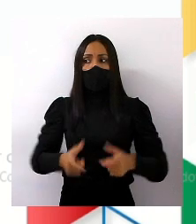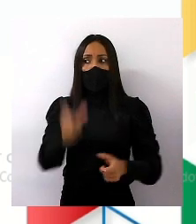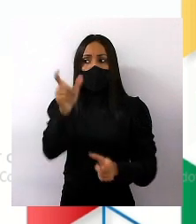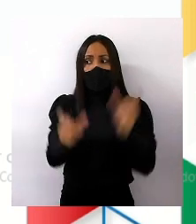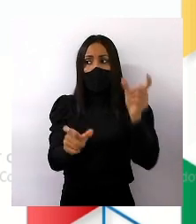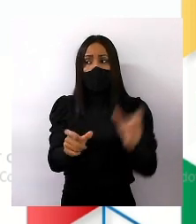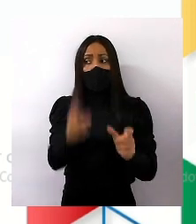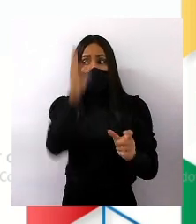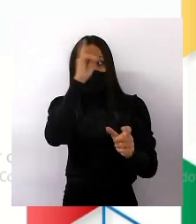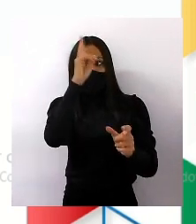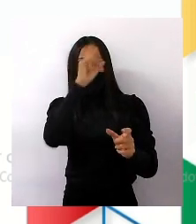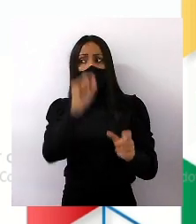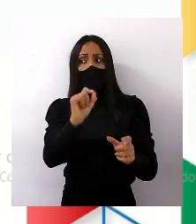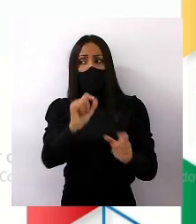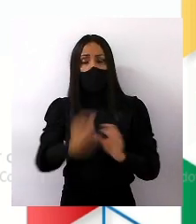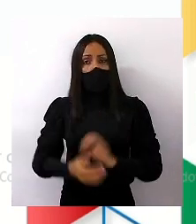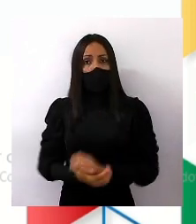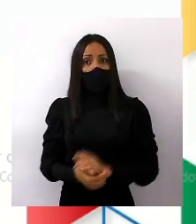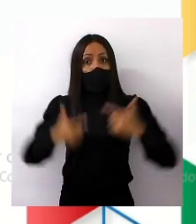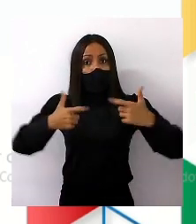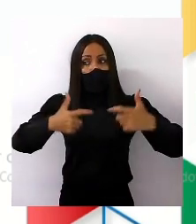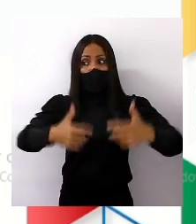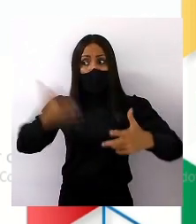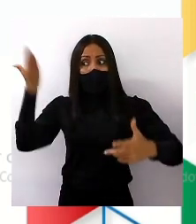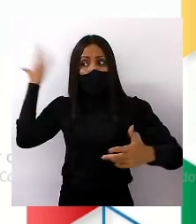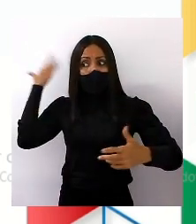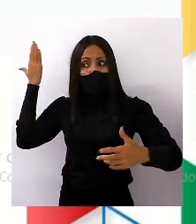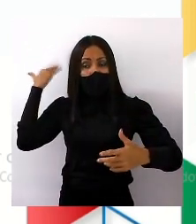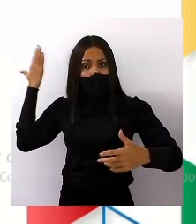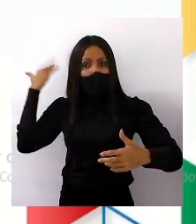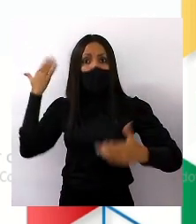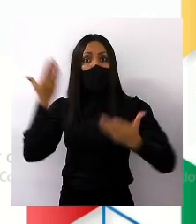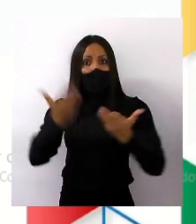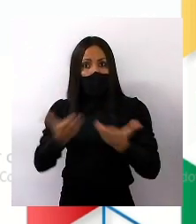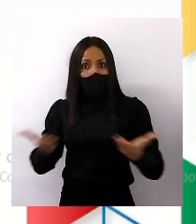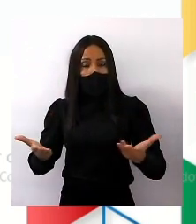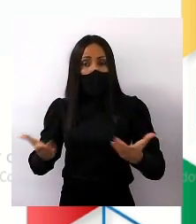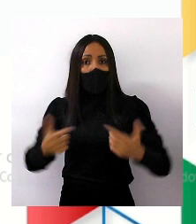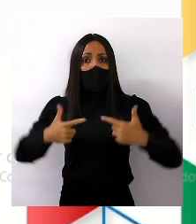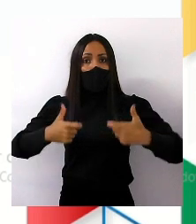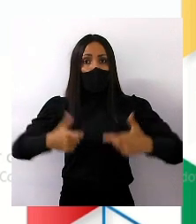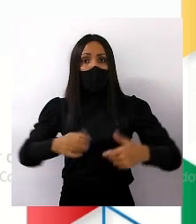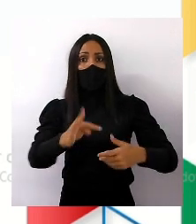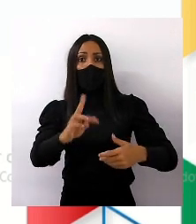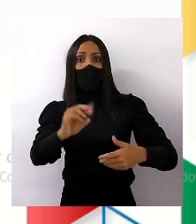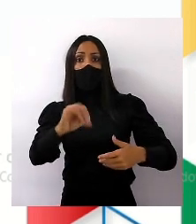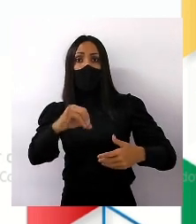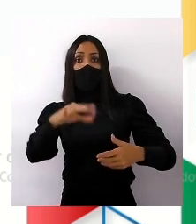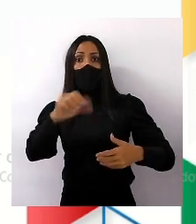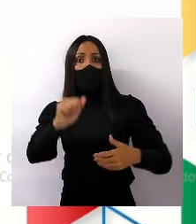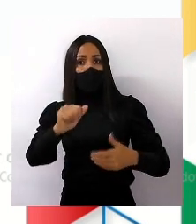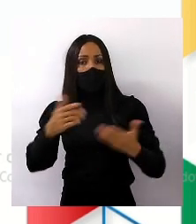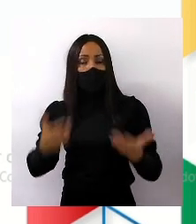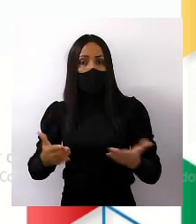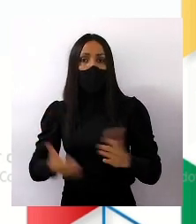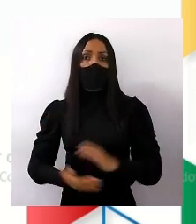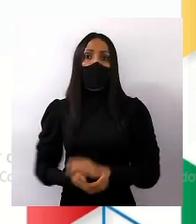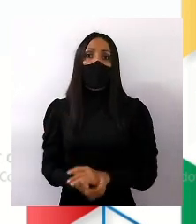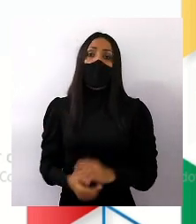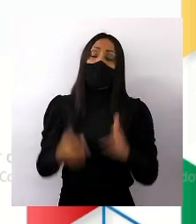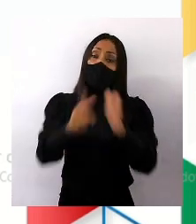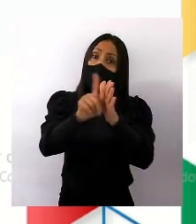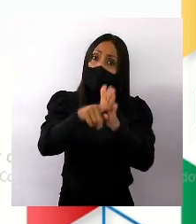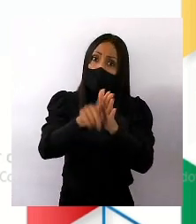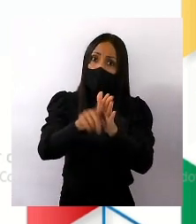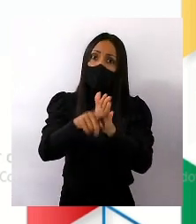quê? Lembram as guerras antigas, né? Talvez até a Guerra de Troia, tá vendo? O épico, gente, é um gênero que